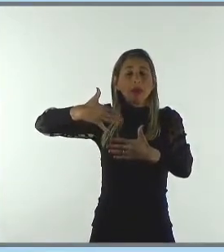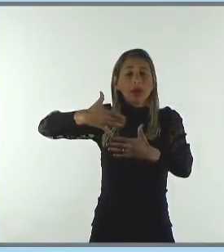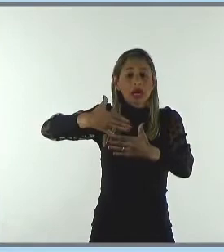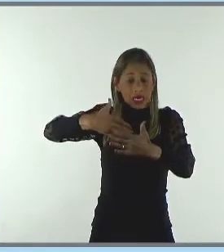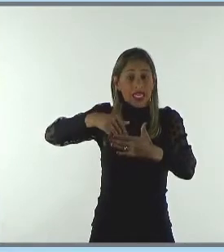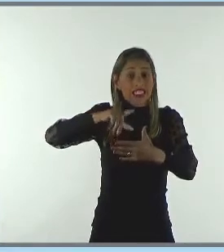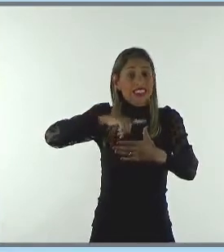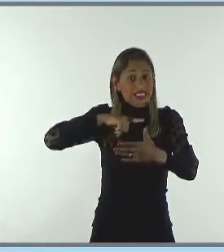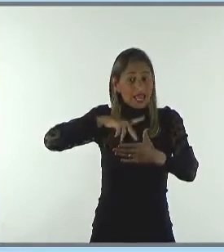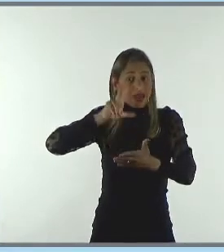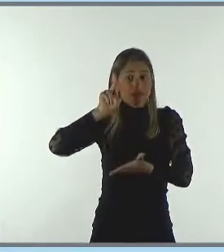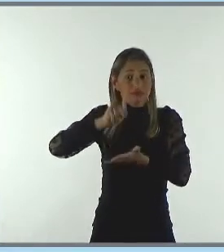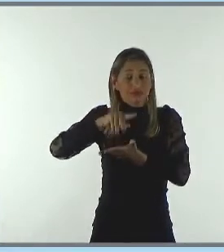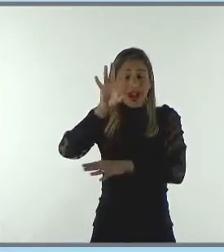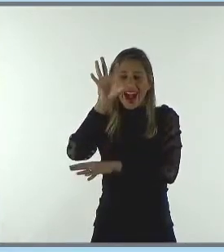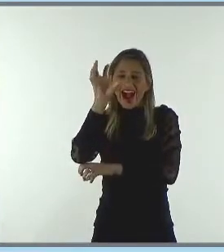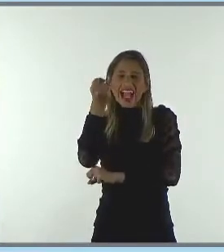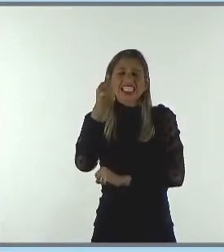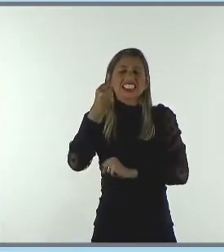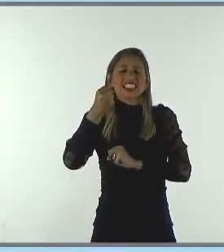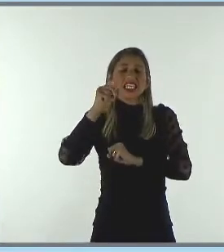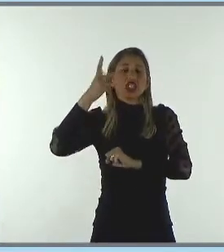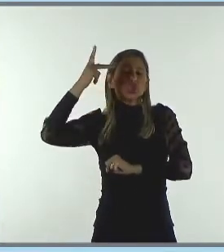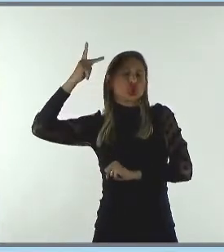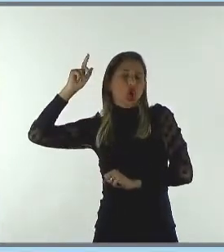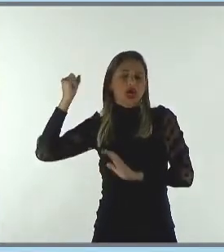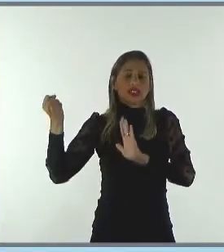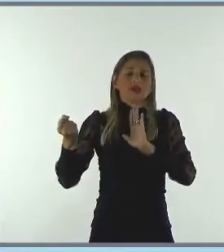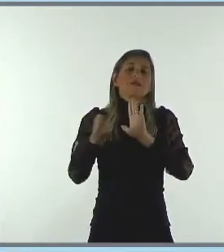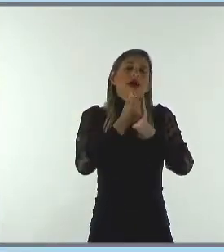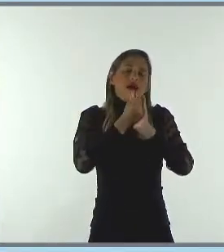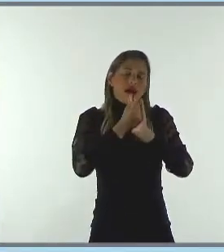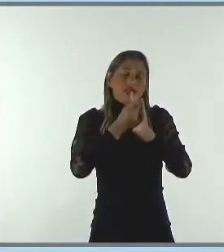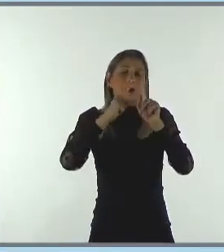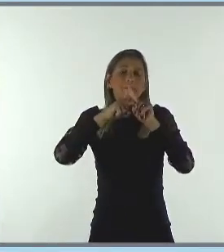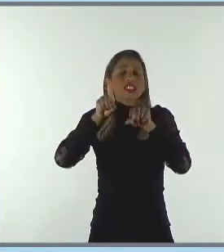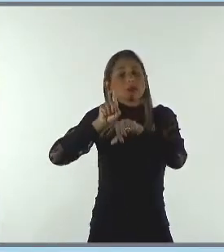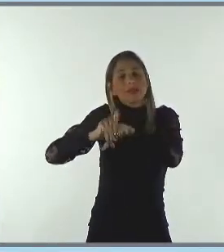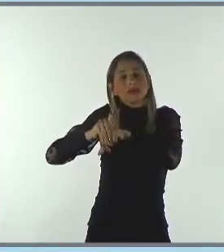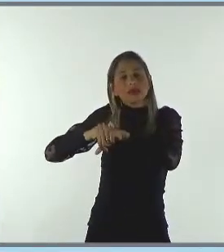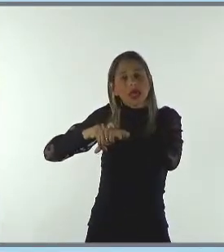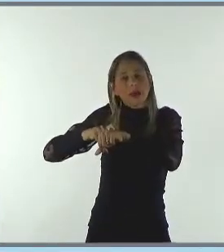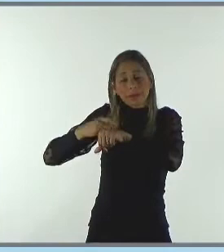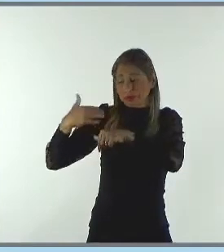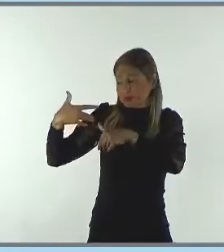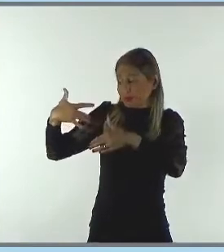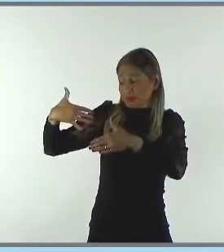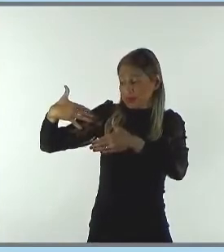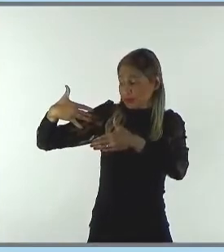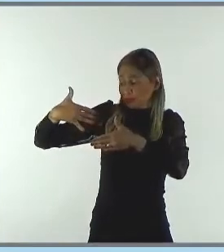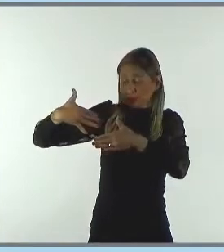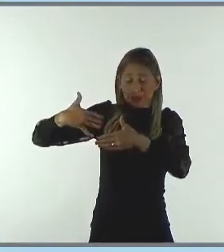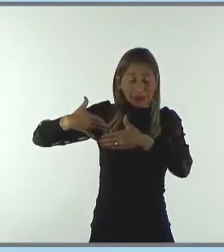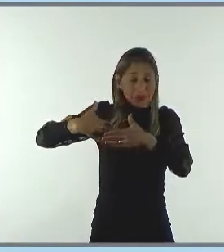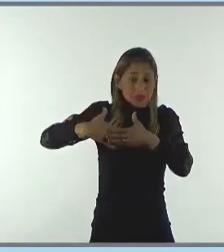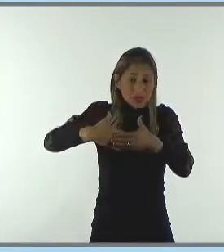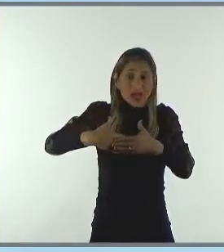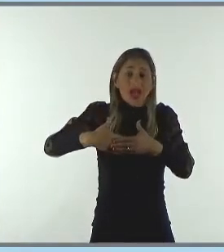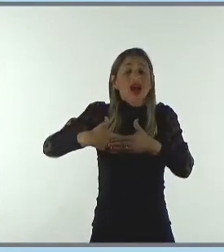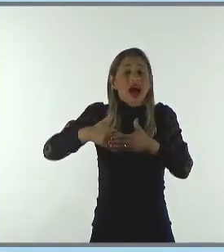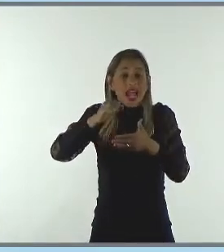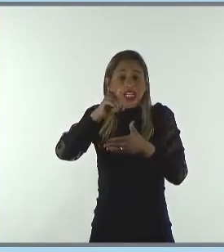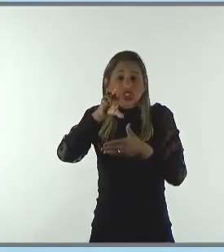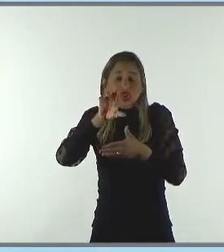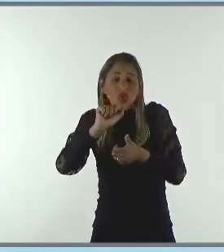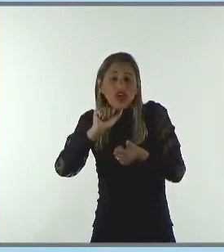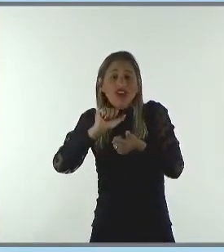raízes evidentes, tem origens históricas demarcadas, mas, ao mesmo tempo, essa tradição, como ela é móvel e flexível, a editora vem se adaptando